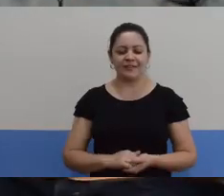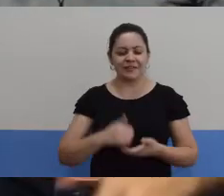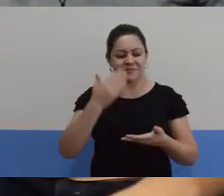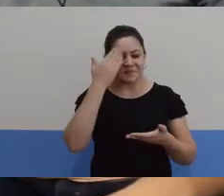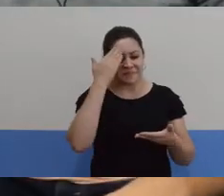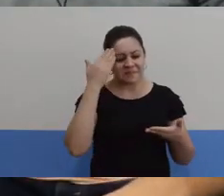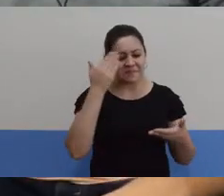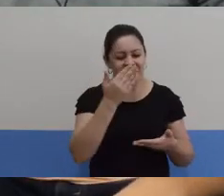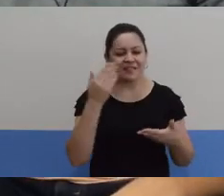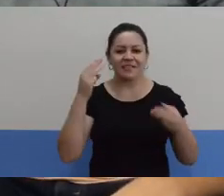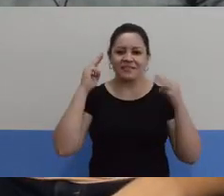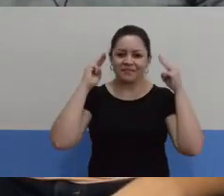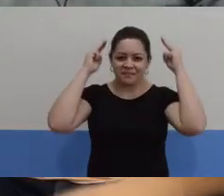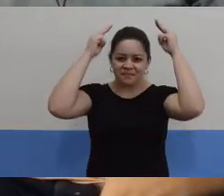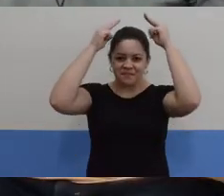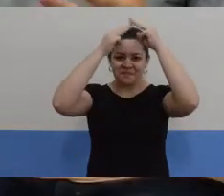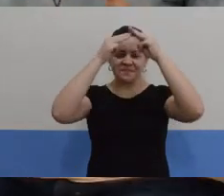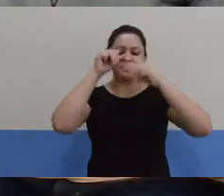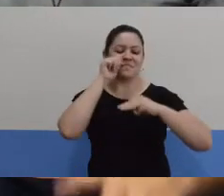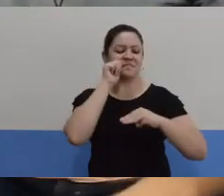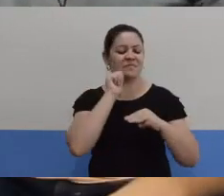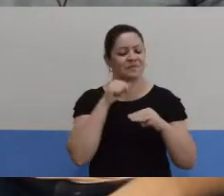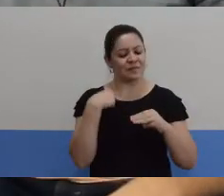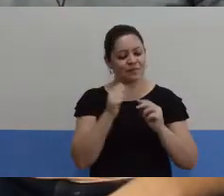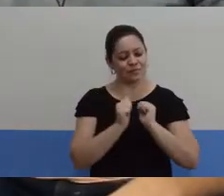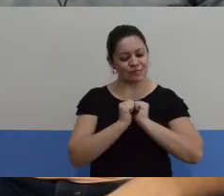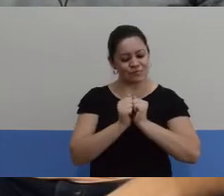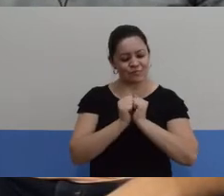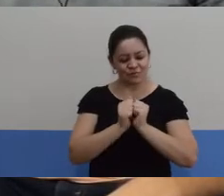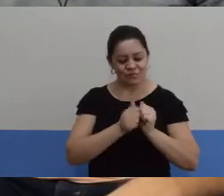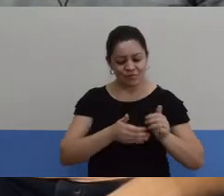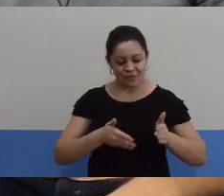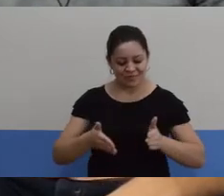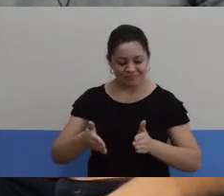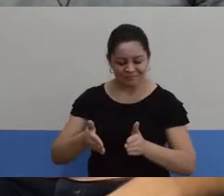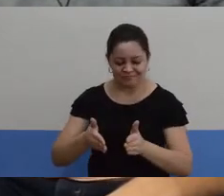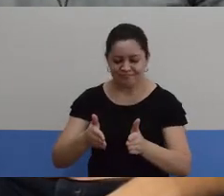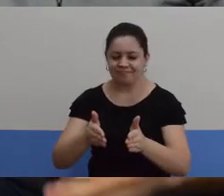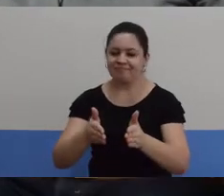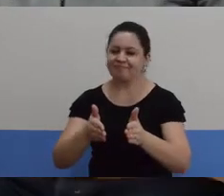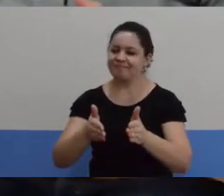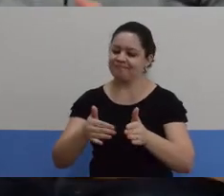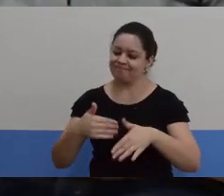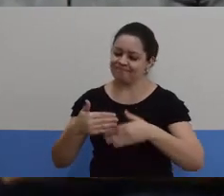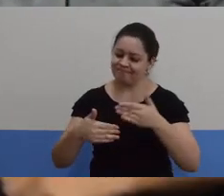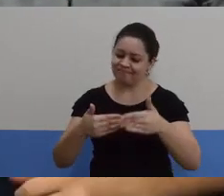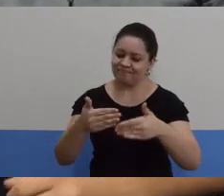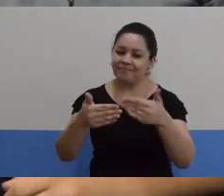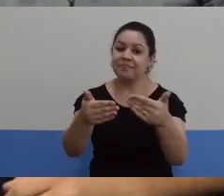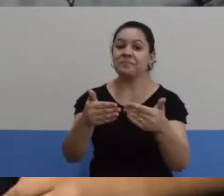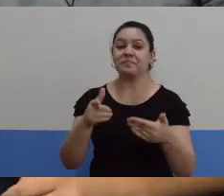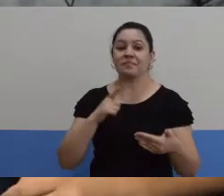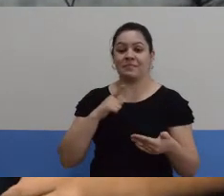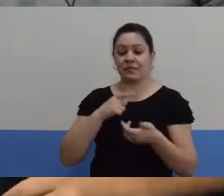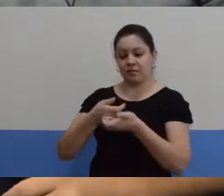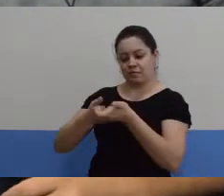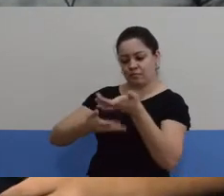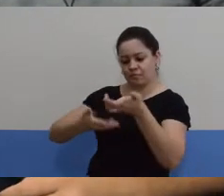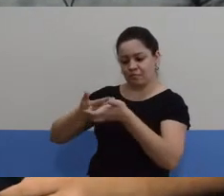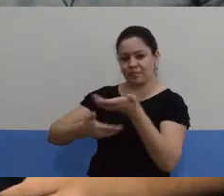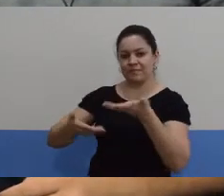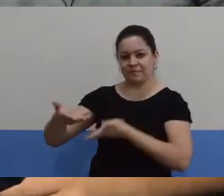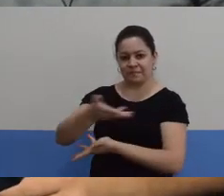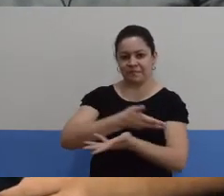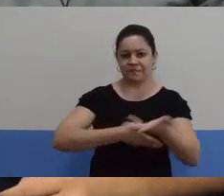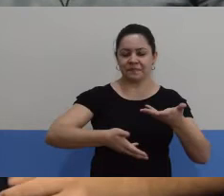Obrigado, Dom Hamilton. Vamos juntos, fazer esse caminho sinodal. Temos aqui mais algumas interações. Vamos ler